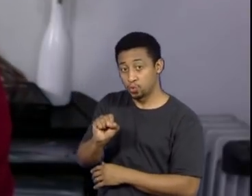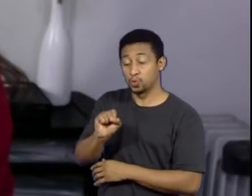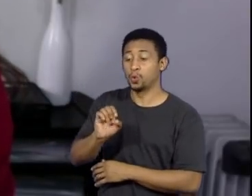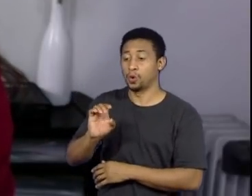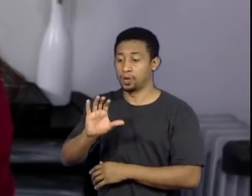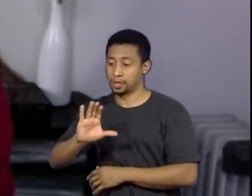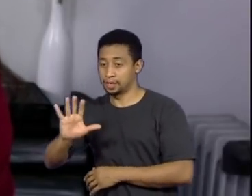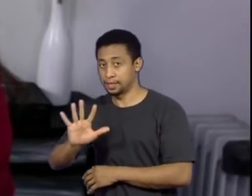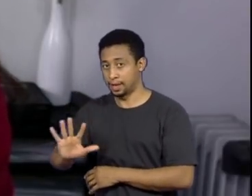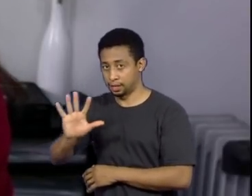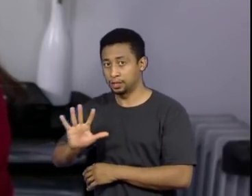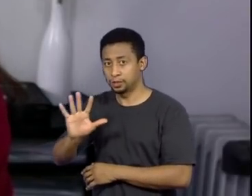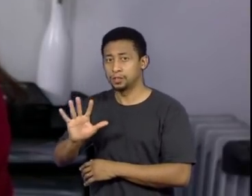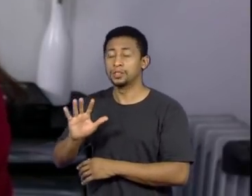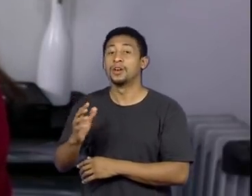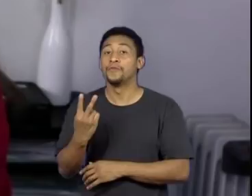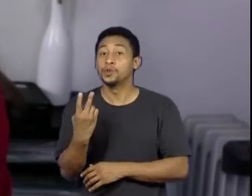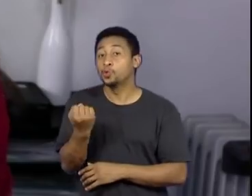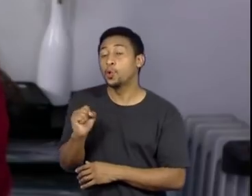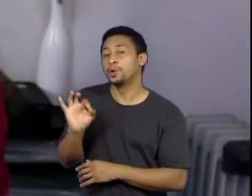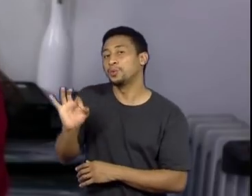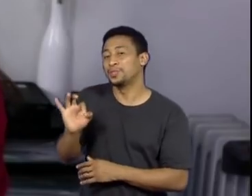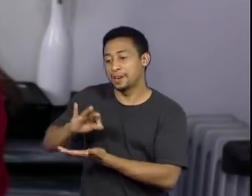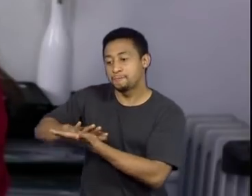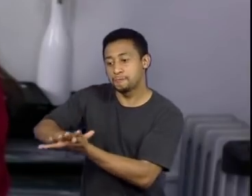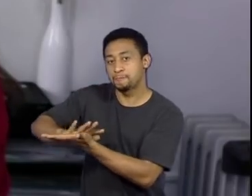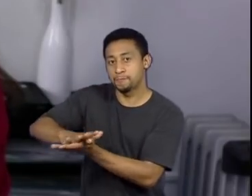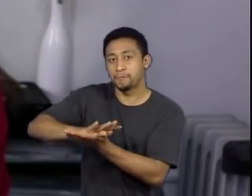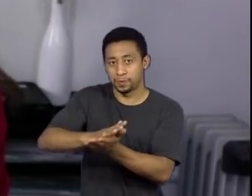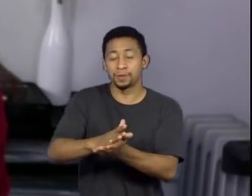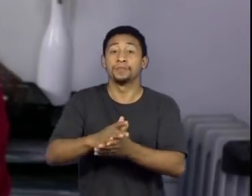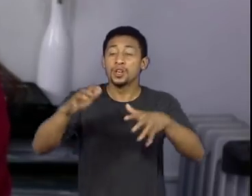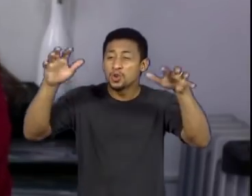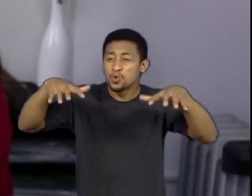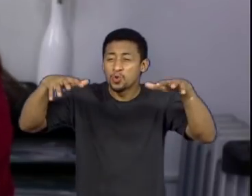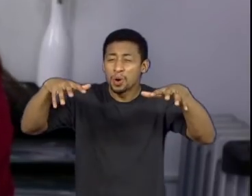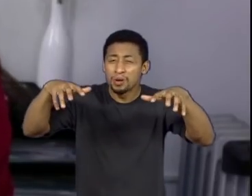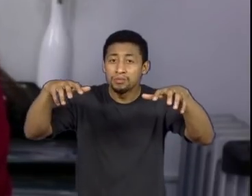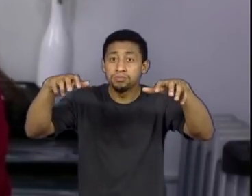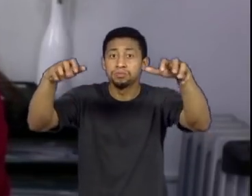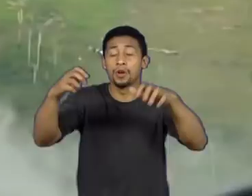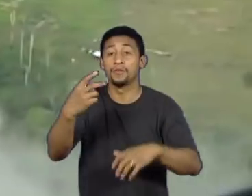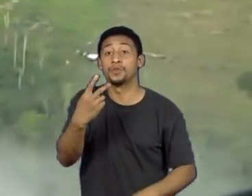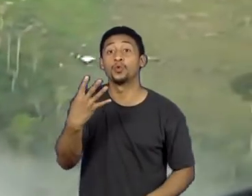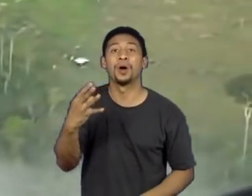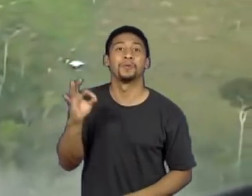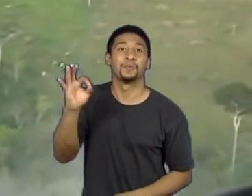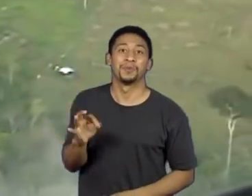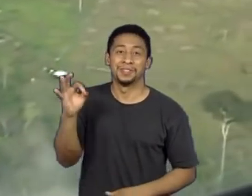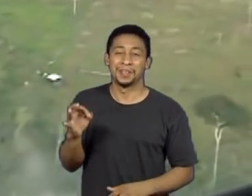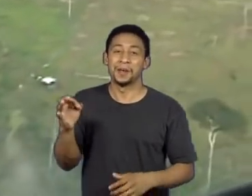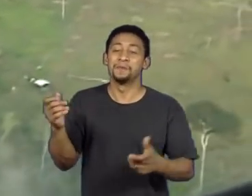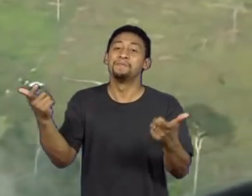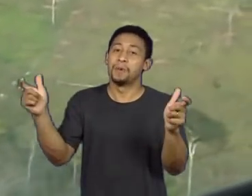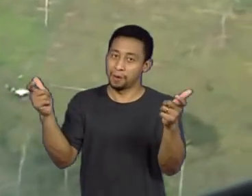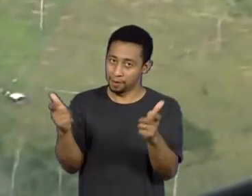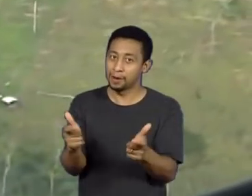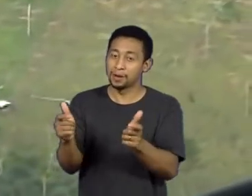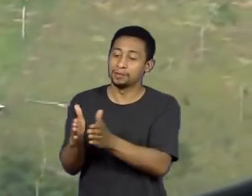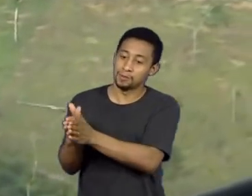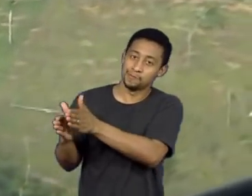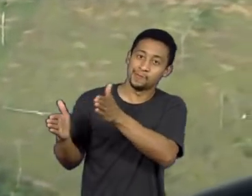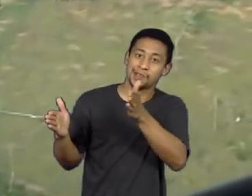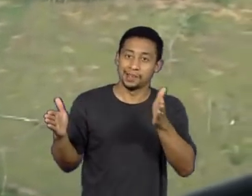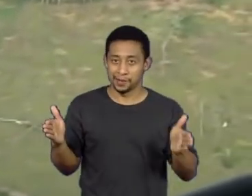está 28% desmatada e perdeu 24% de precipitação, né, de chuva,